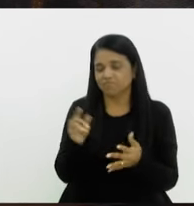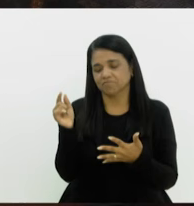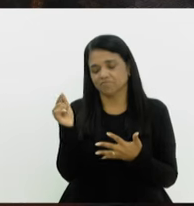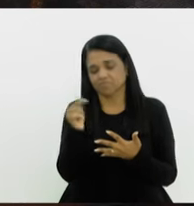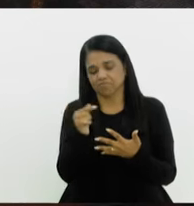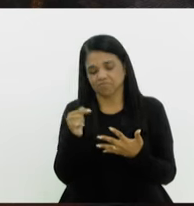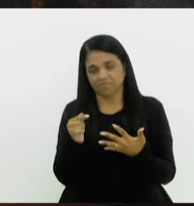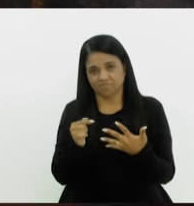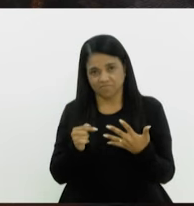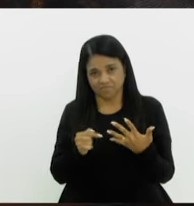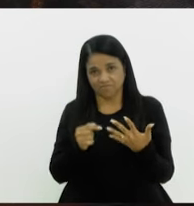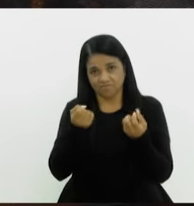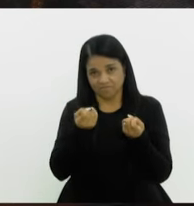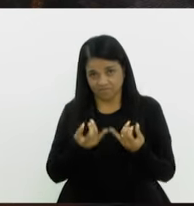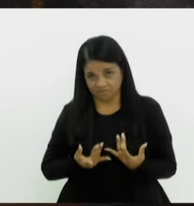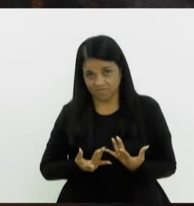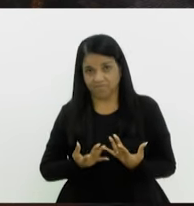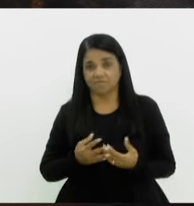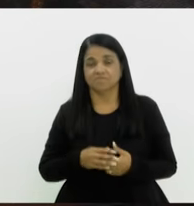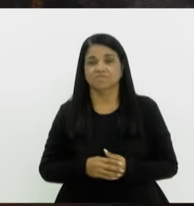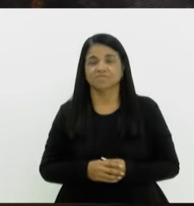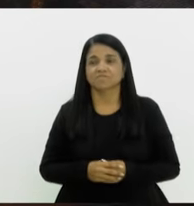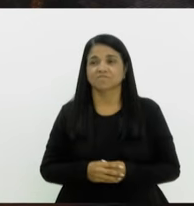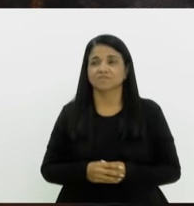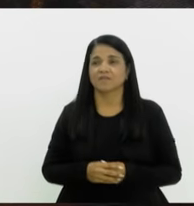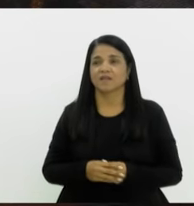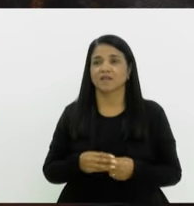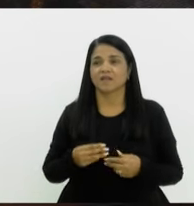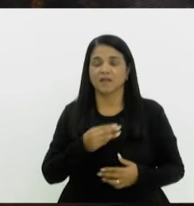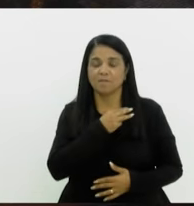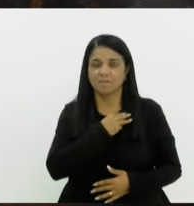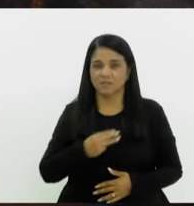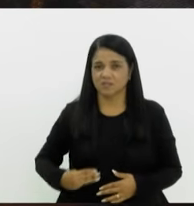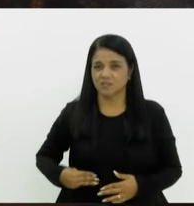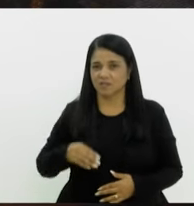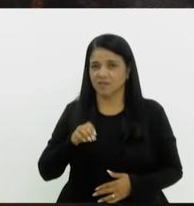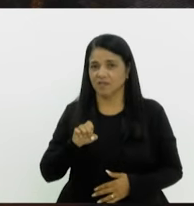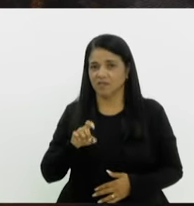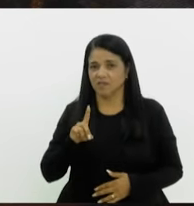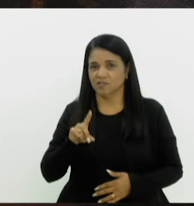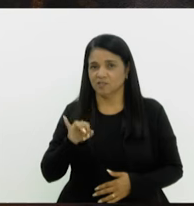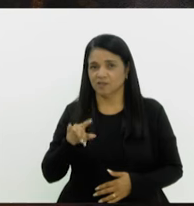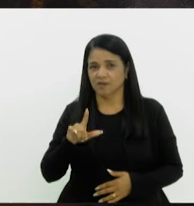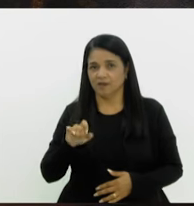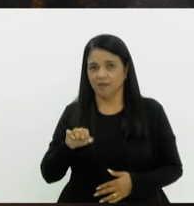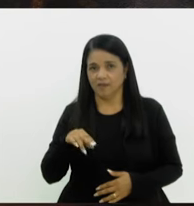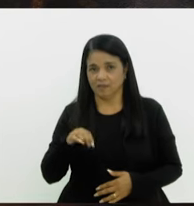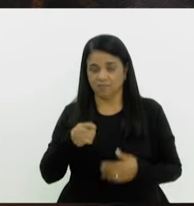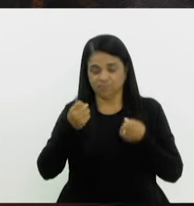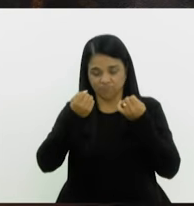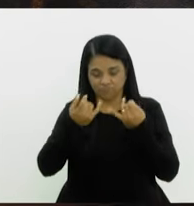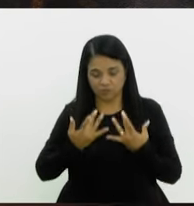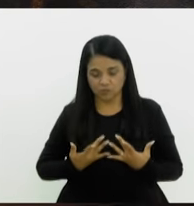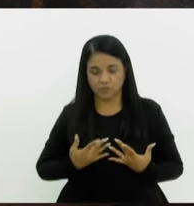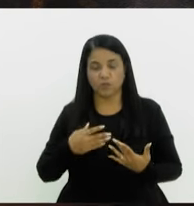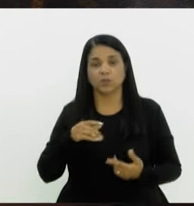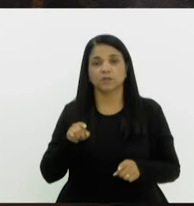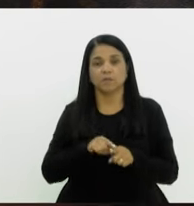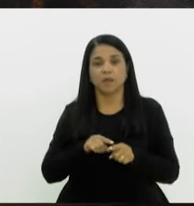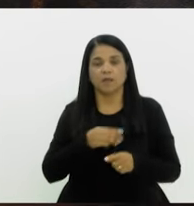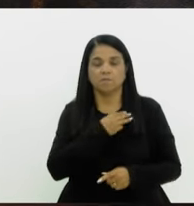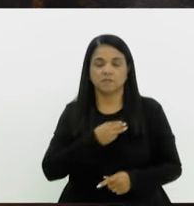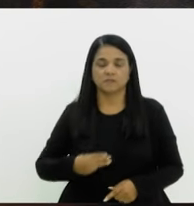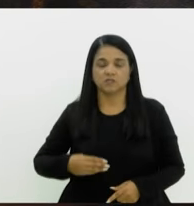aqui eh a ministra Edilene e a ministra Cláudia já falaram e falam muitíssimo